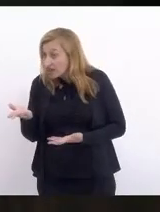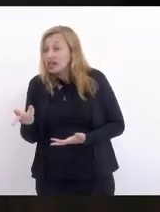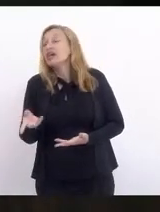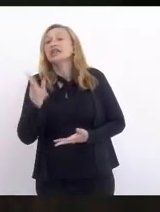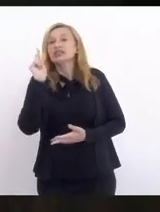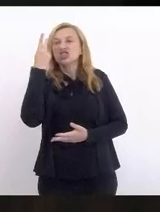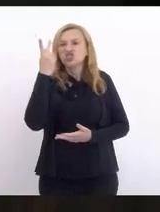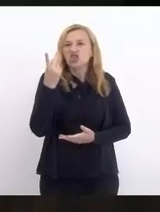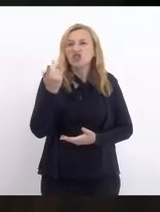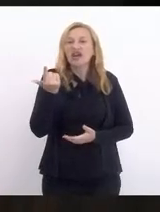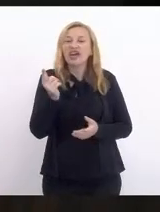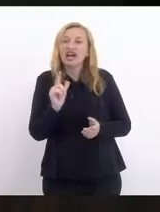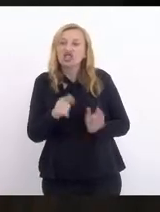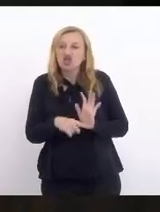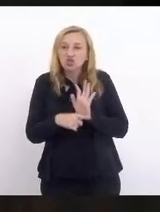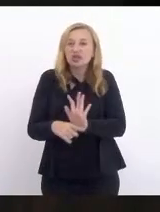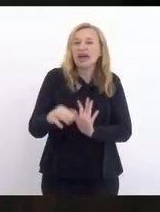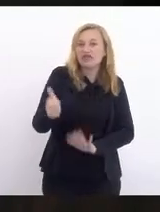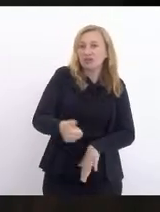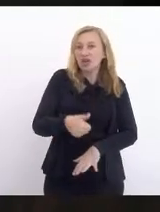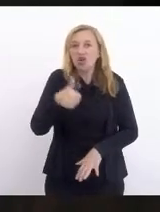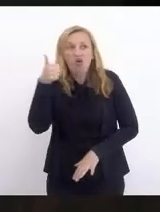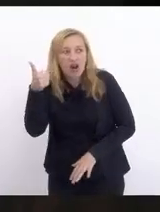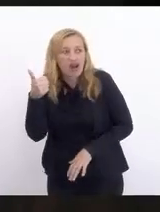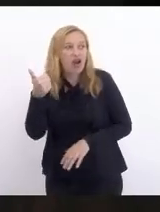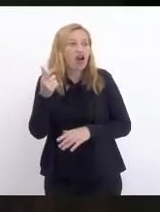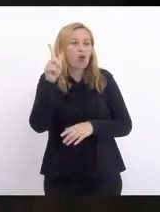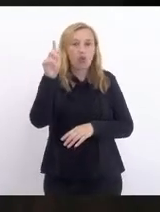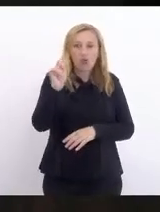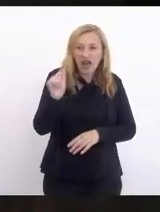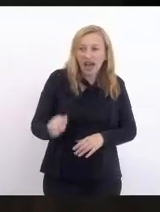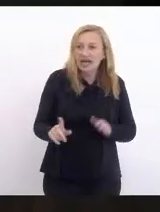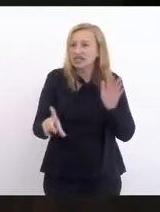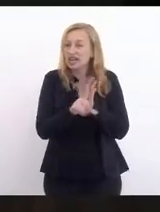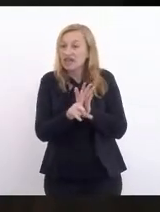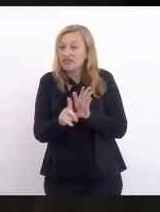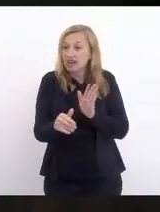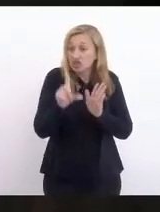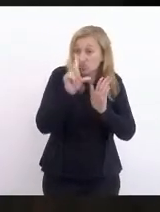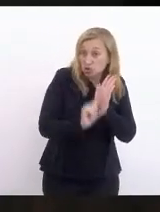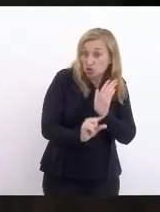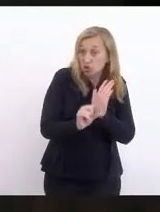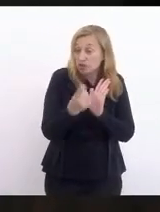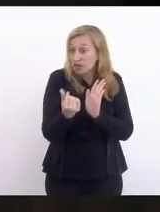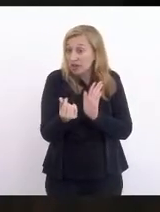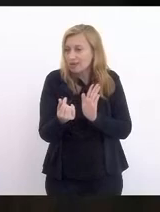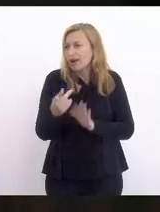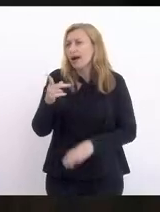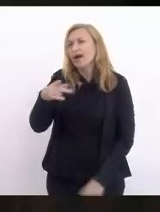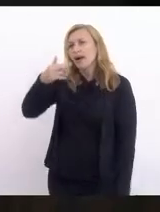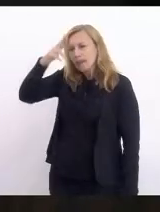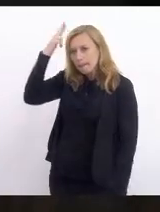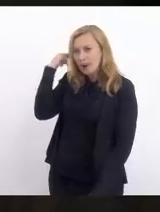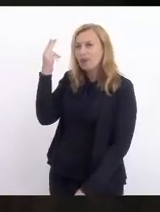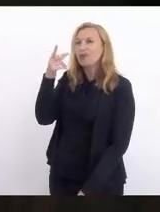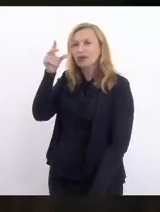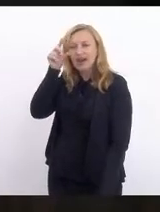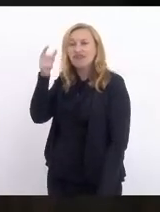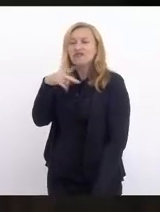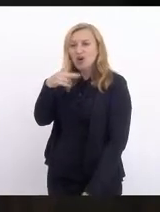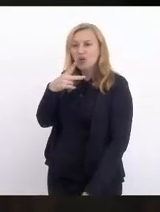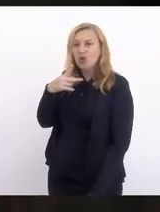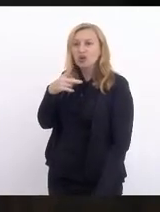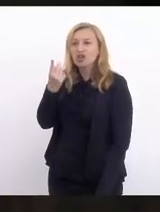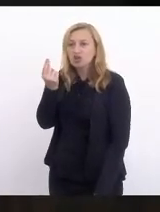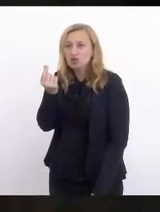essa história de vai conceder vai melhorar a lei do gás vai destravar vai reduzir preço um Paulo Guedes que que o gás iria